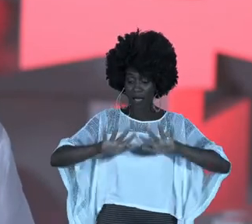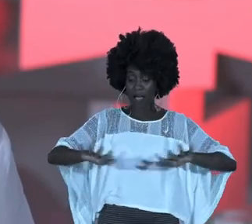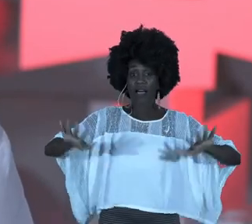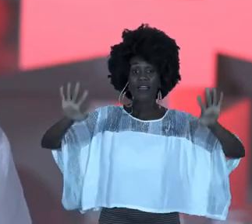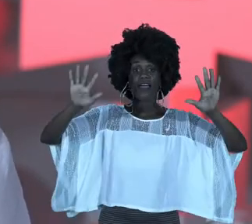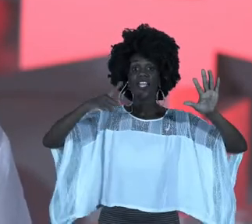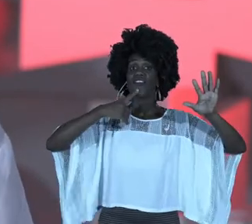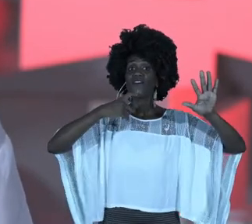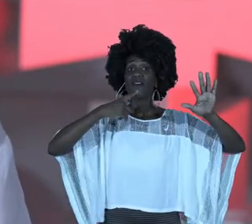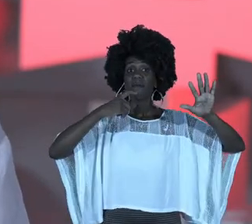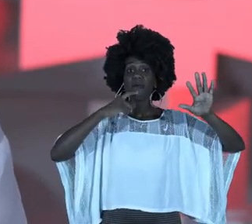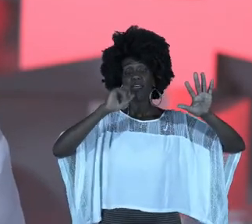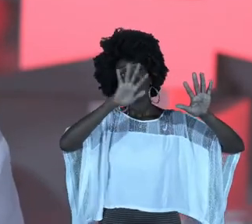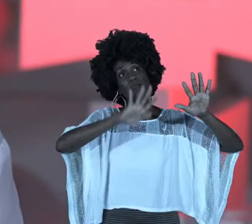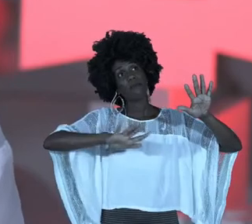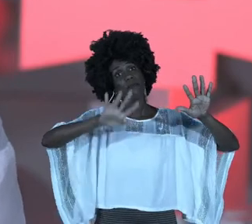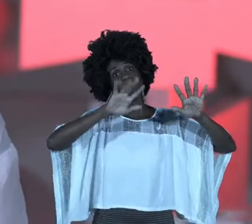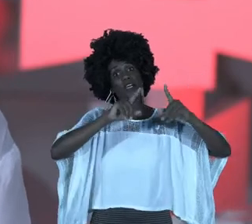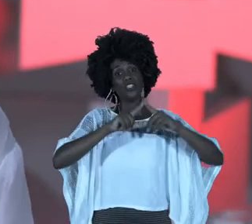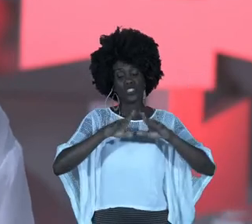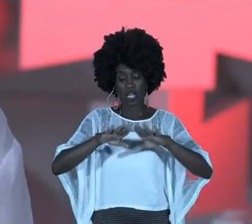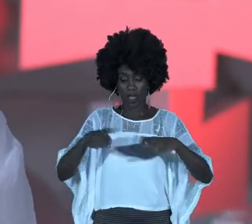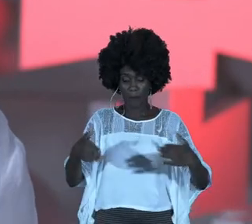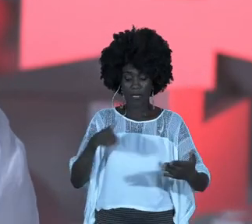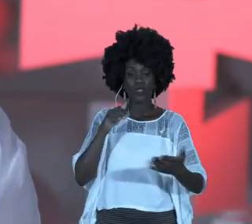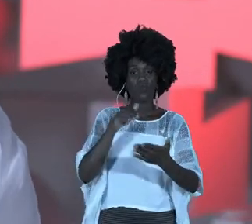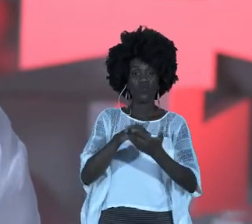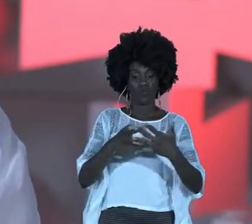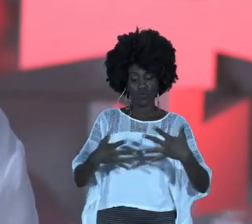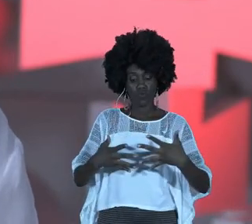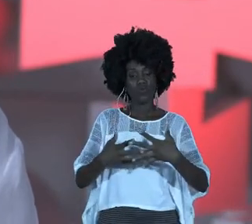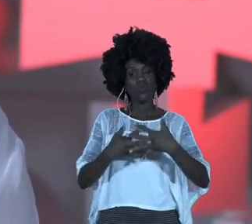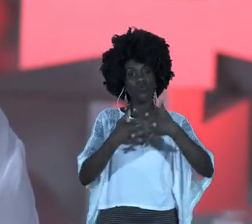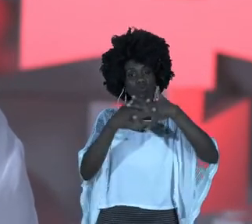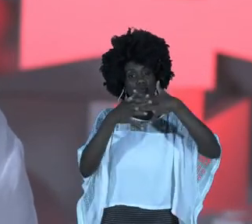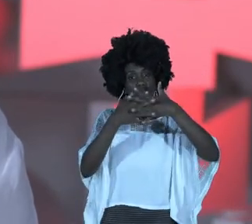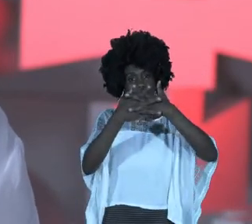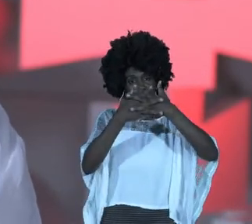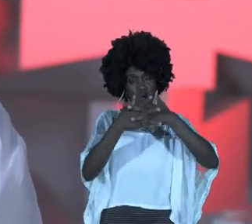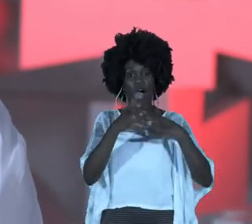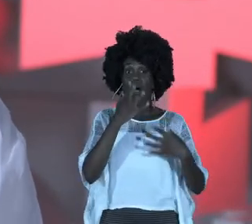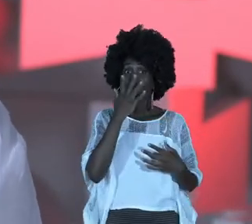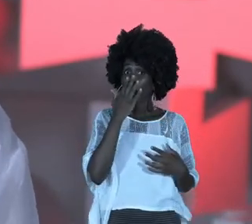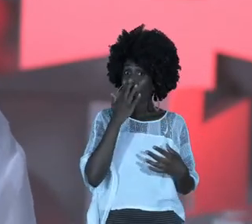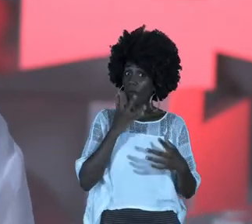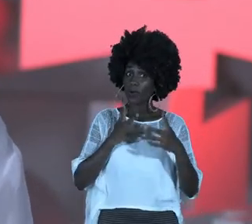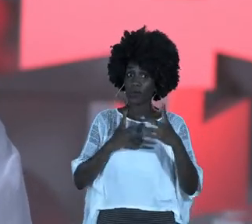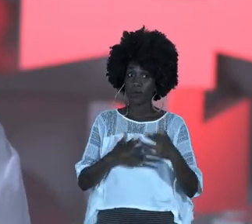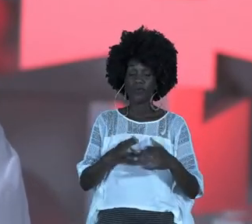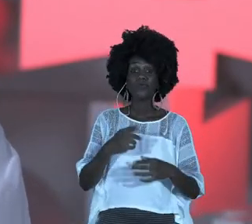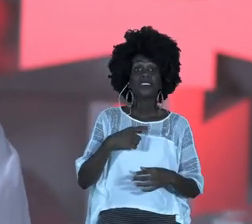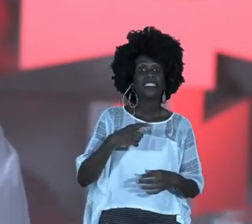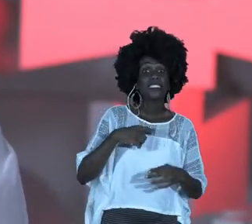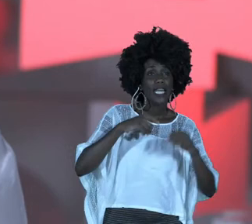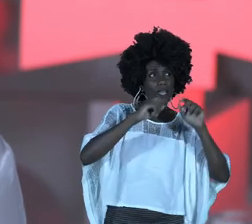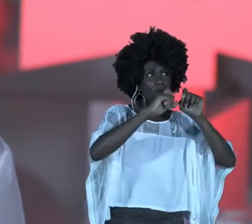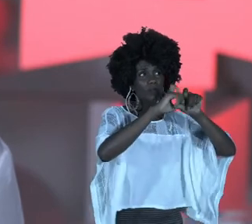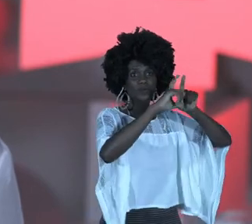a mesa como se fosse fundo, e elas se interpenetram, porque são da mesma cor. A gente vê um